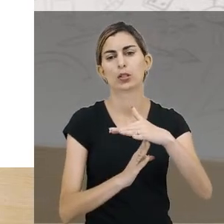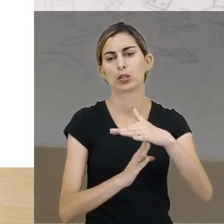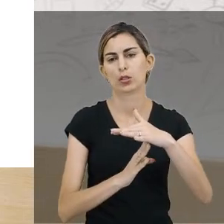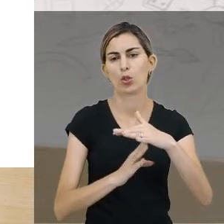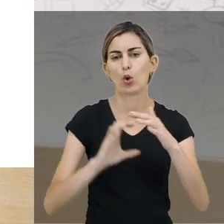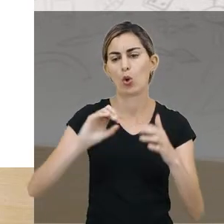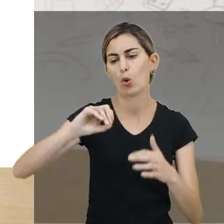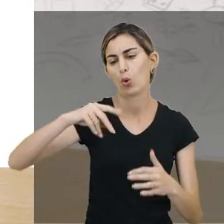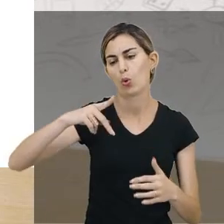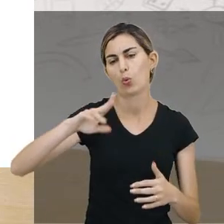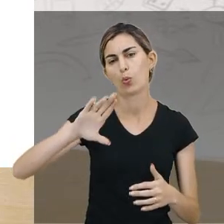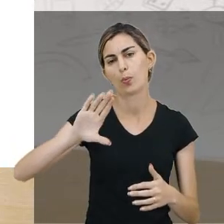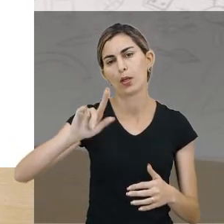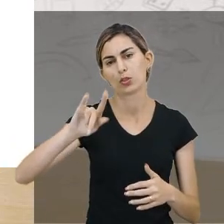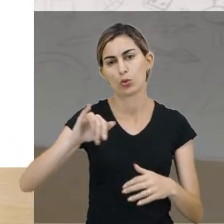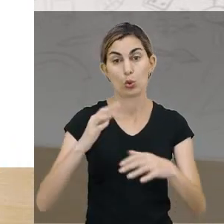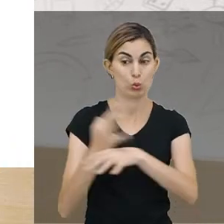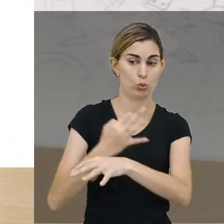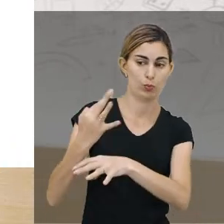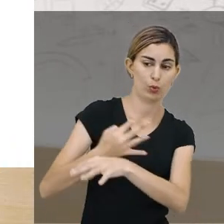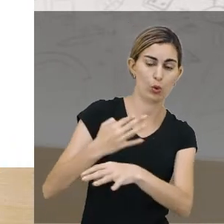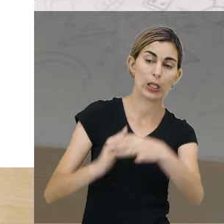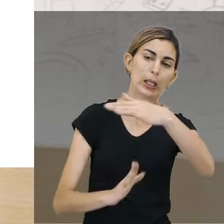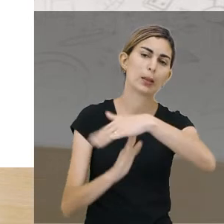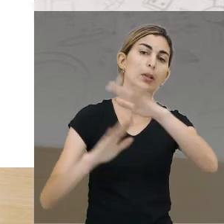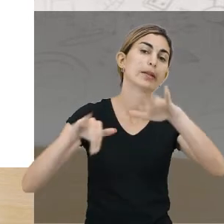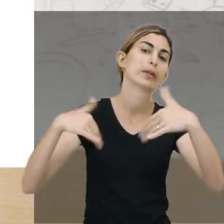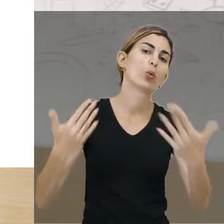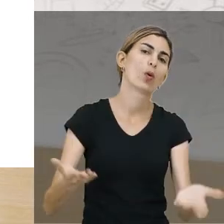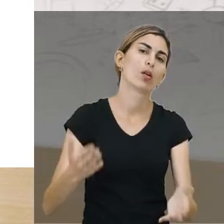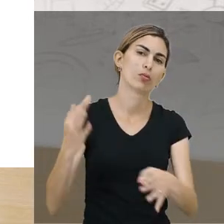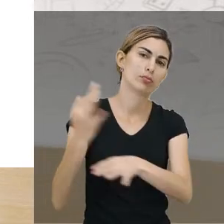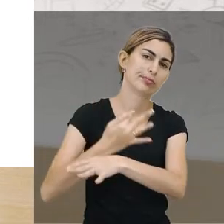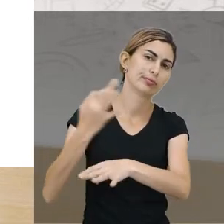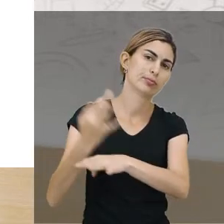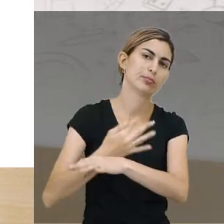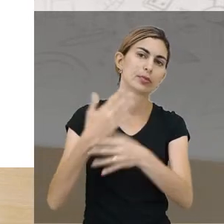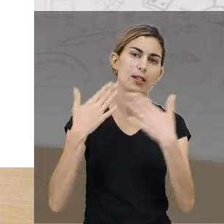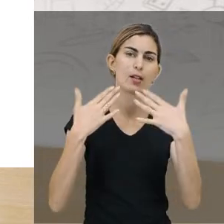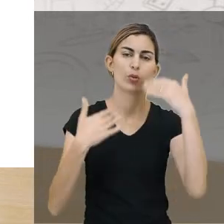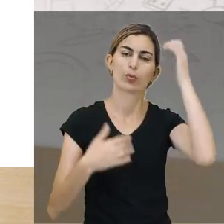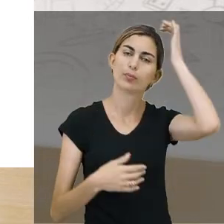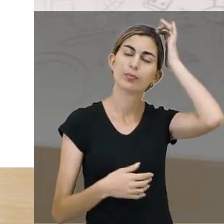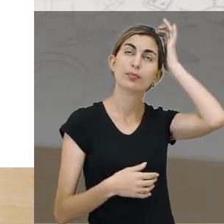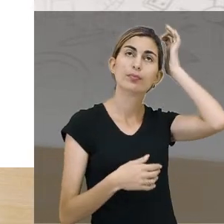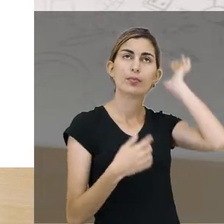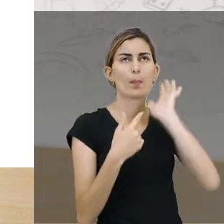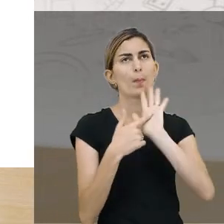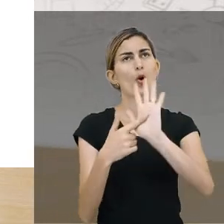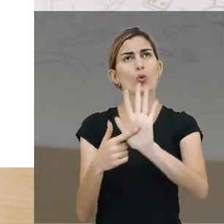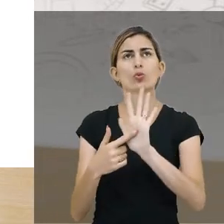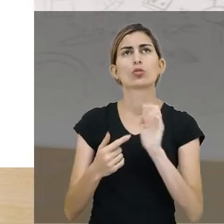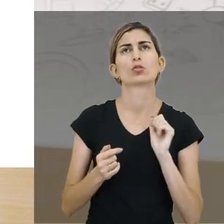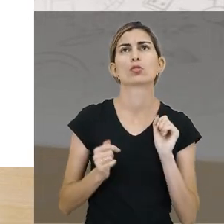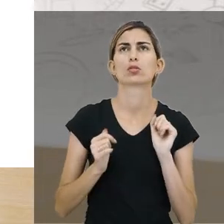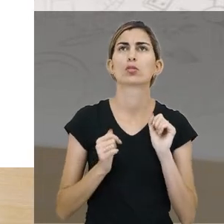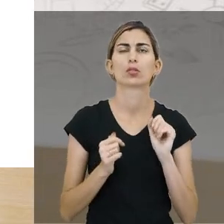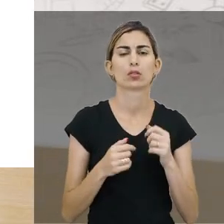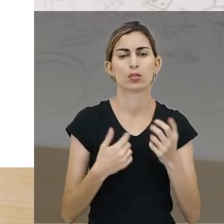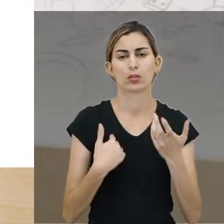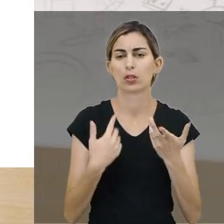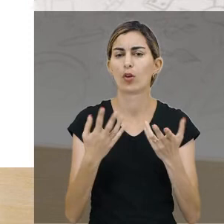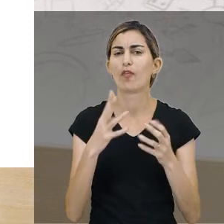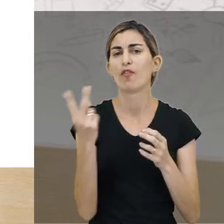exposição ocupacional ao calor, esse intervalo que a gente encontrou, né, ele se enquadra, né,